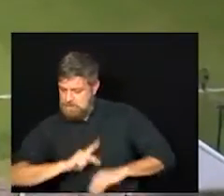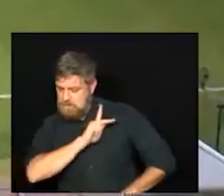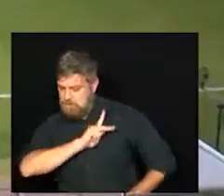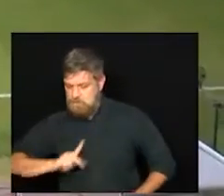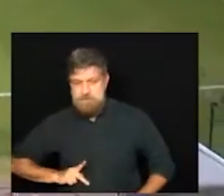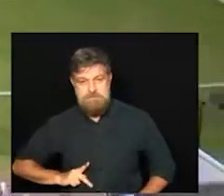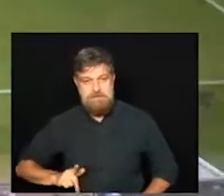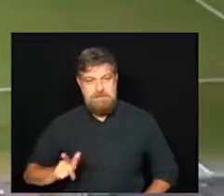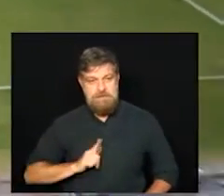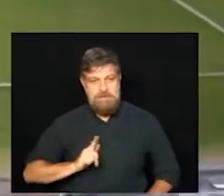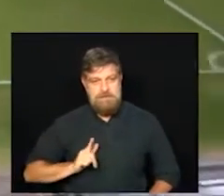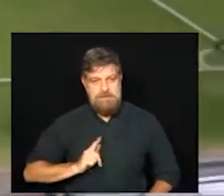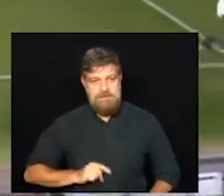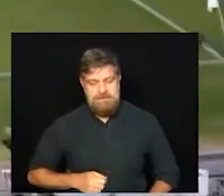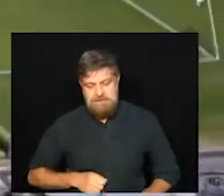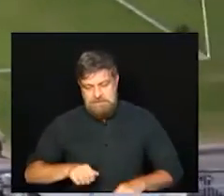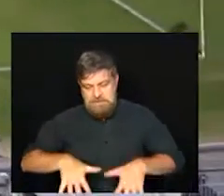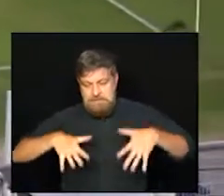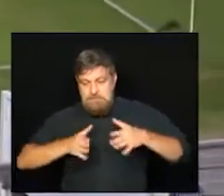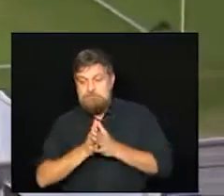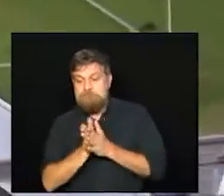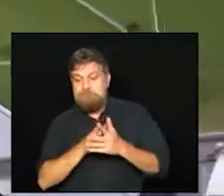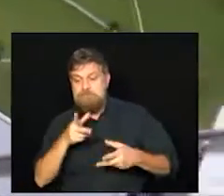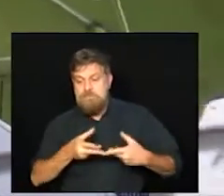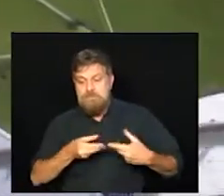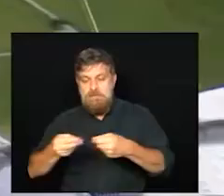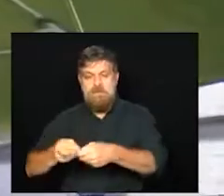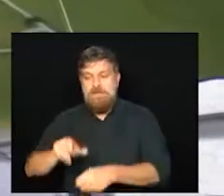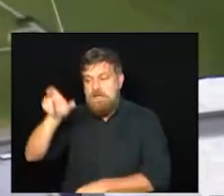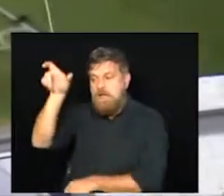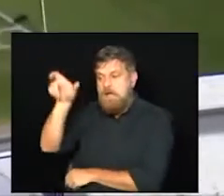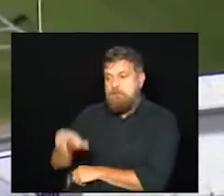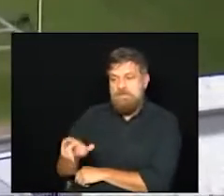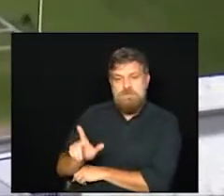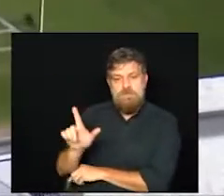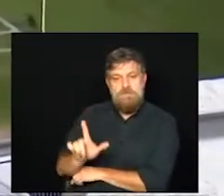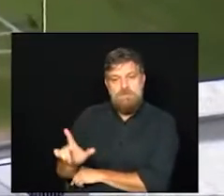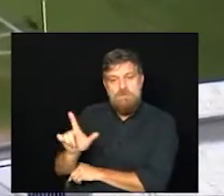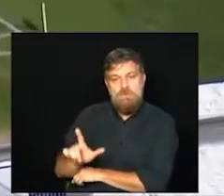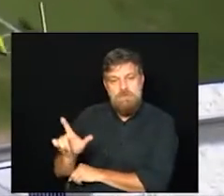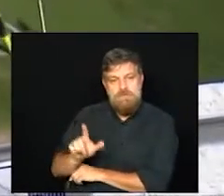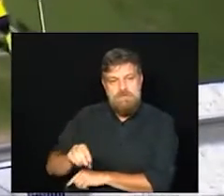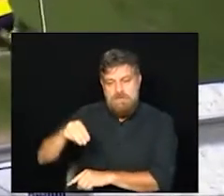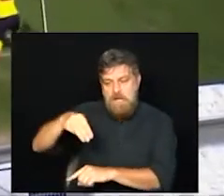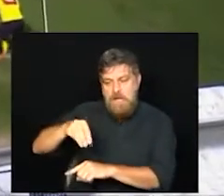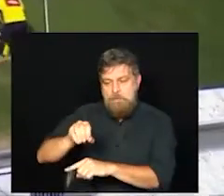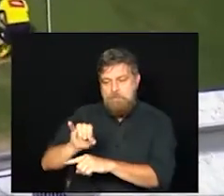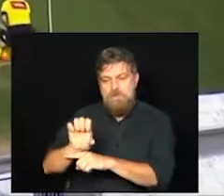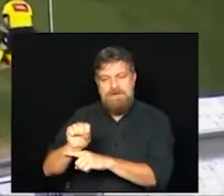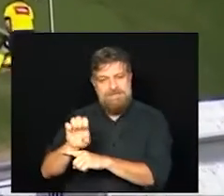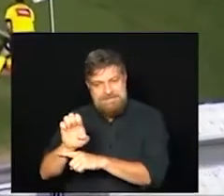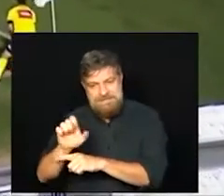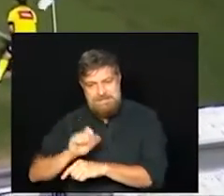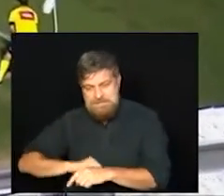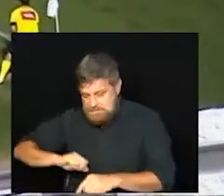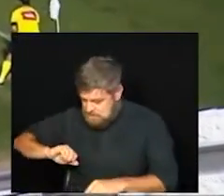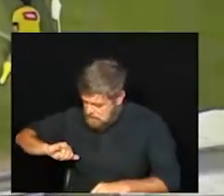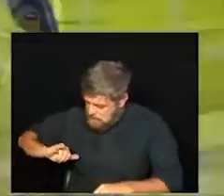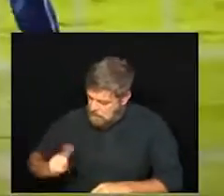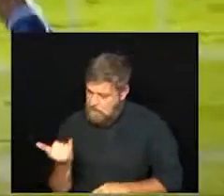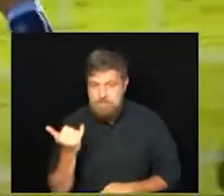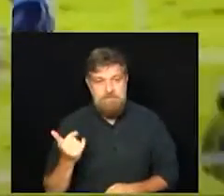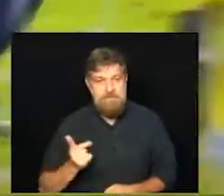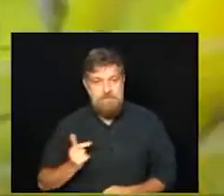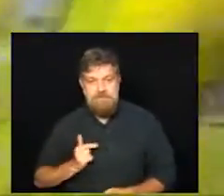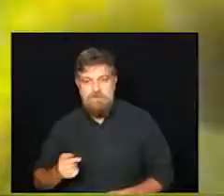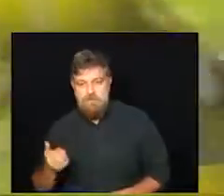E o presente para a torcida veio de um jogador do Londrina. Moisés aproveitou a sobra do escanteio,